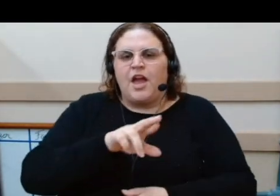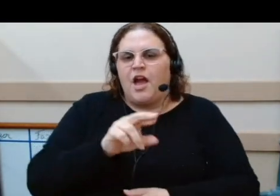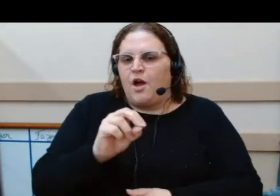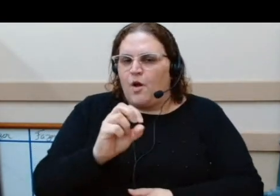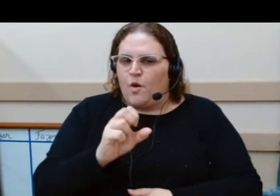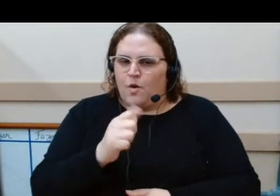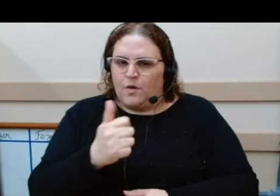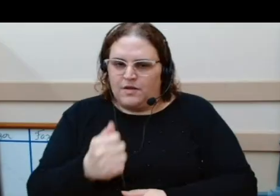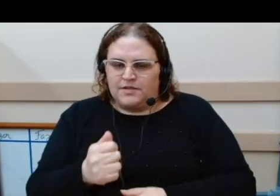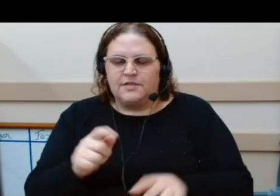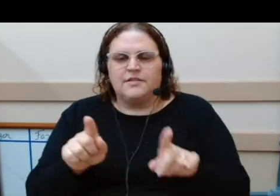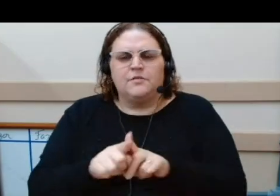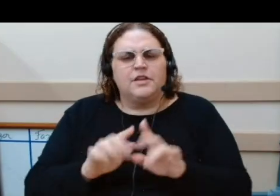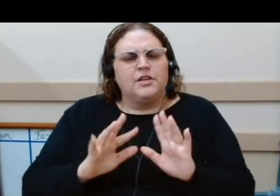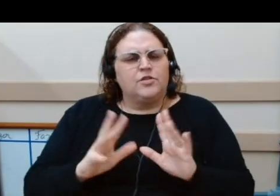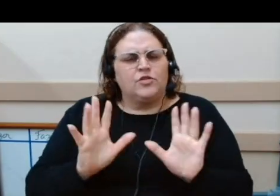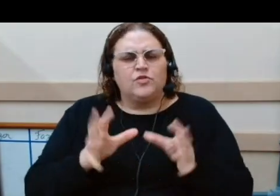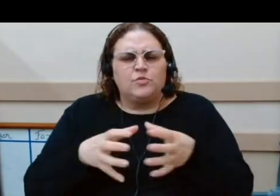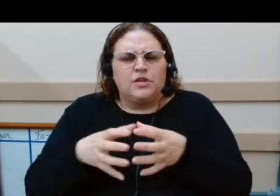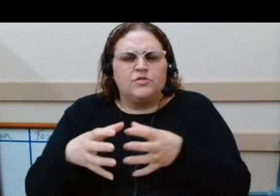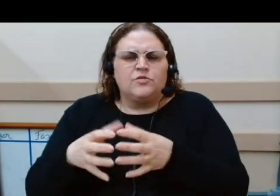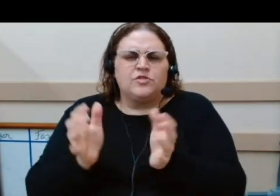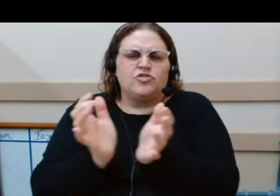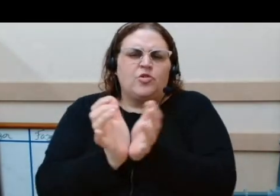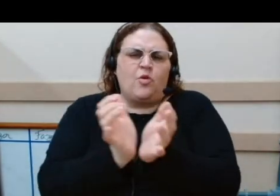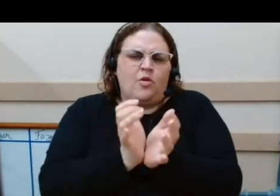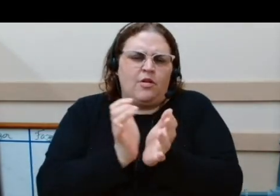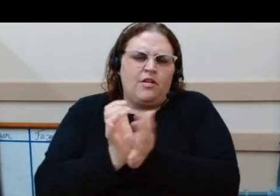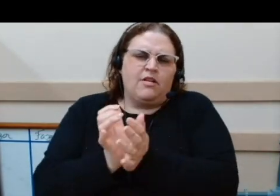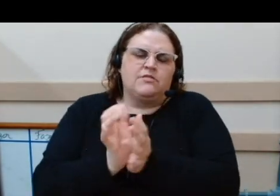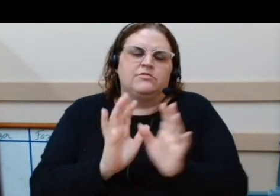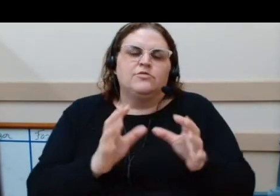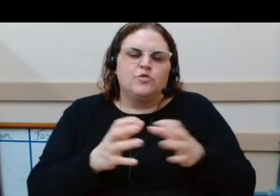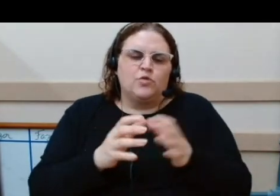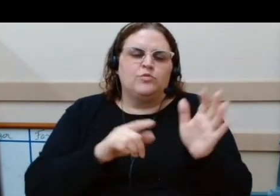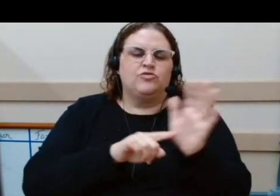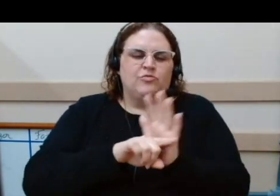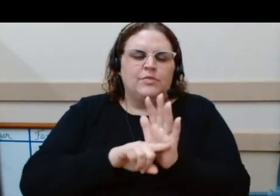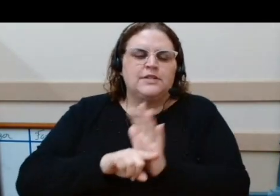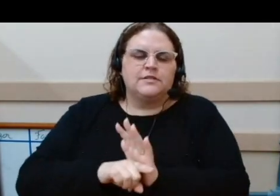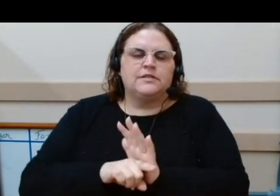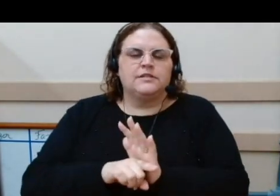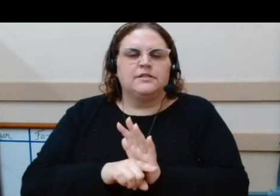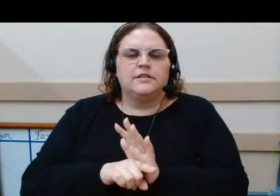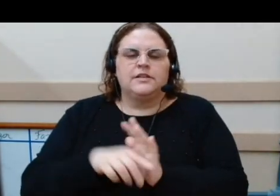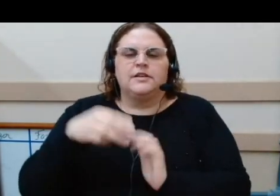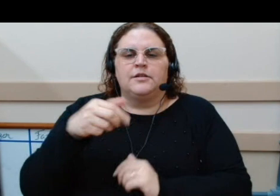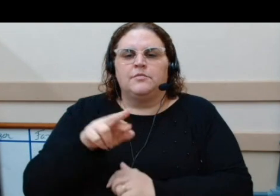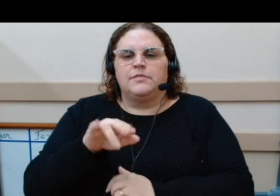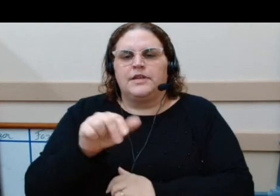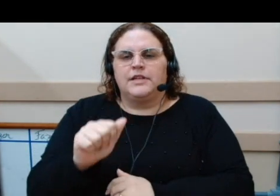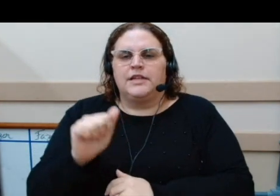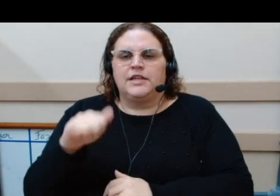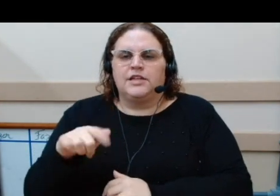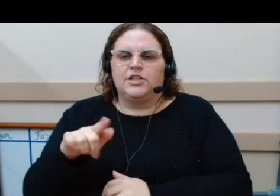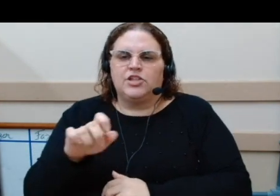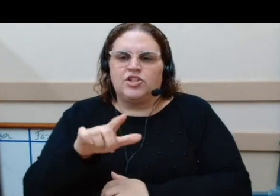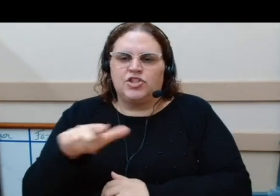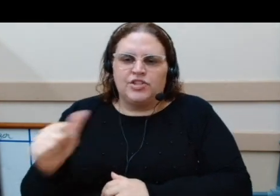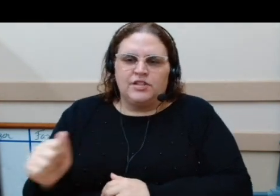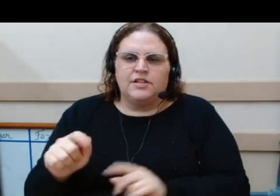toda uma turma aí dos colegas dos grupos de pesquisa mar Ângela Momo a vive que tá